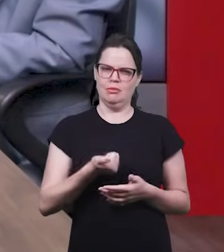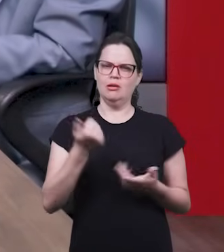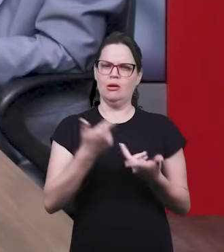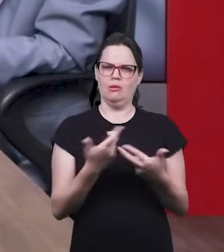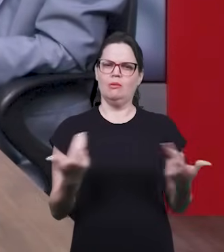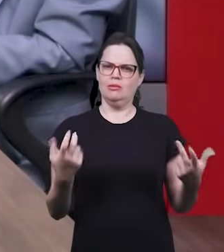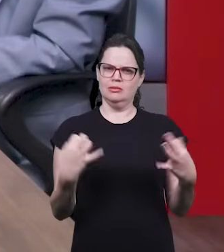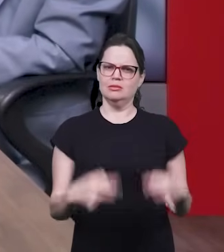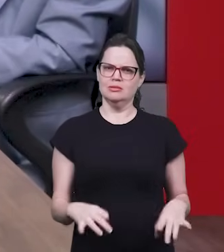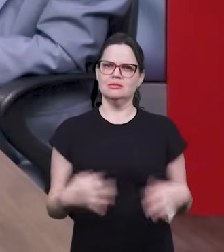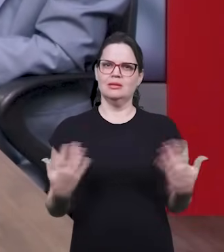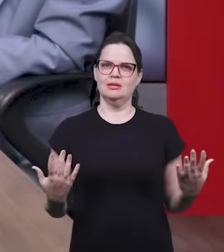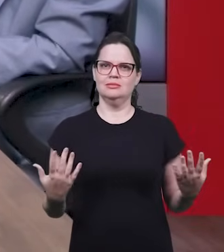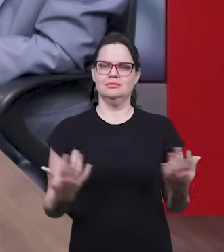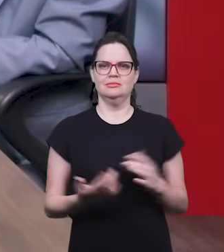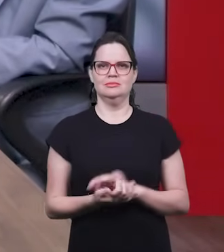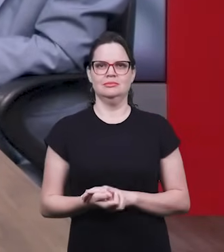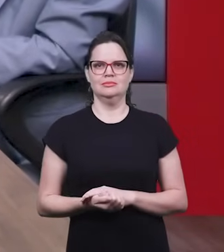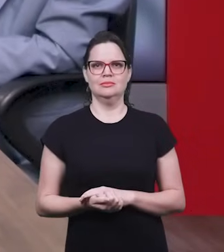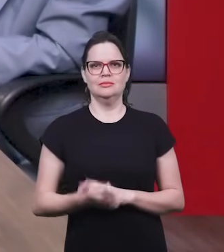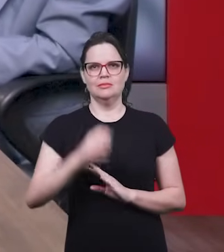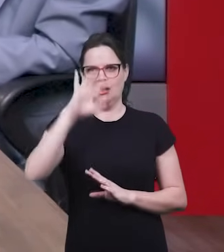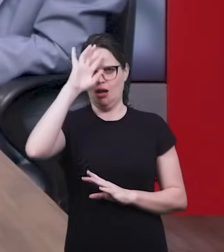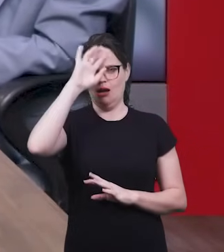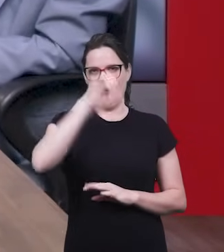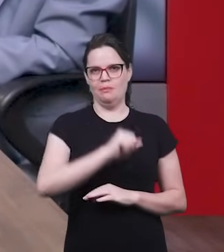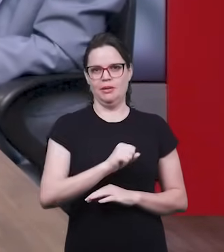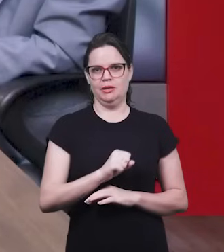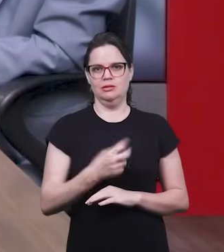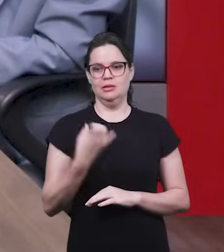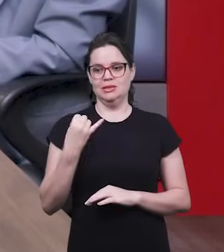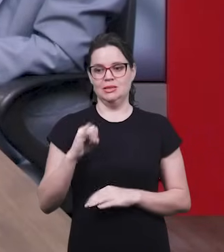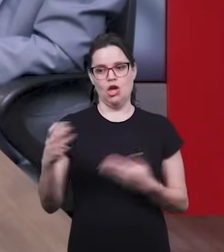Alguma coisa que tinha que fazer, né? Aprendeu. Se